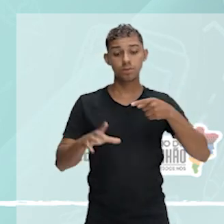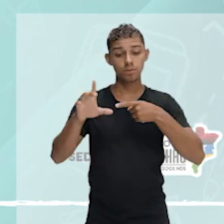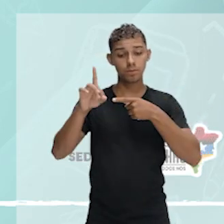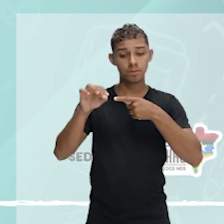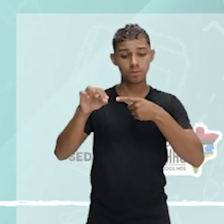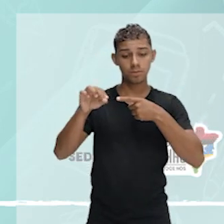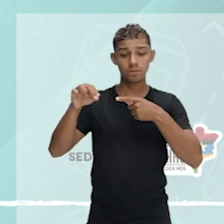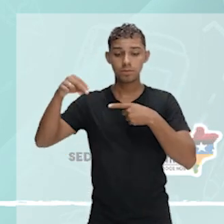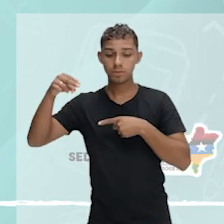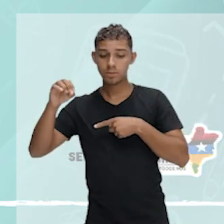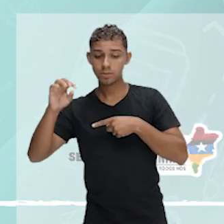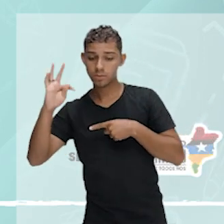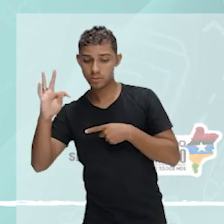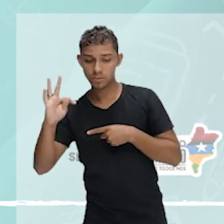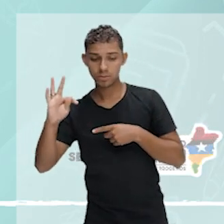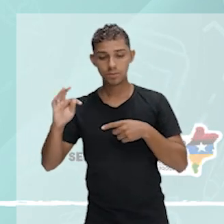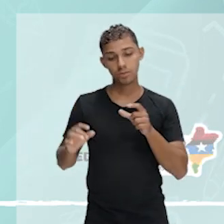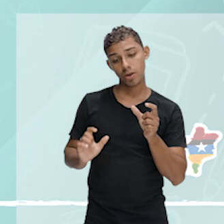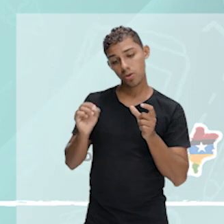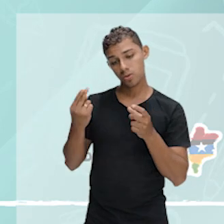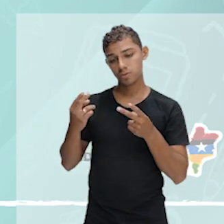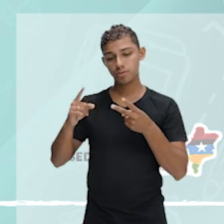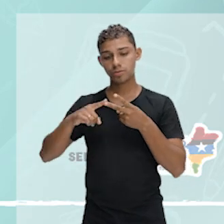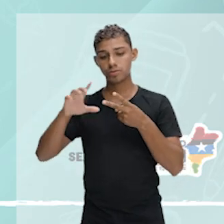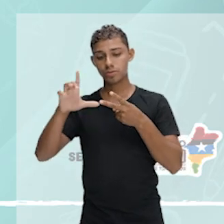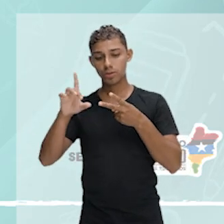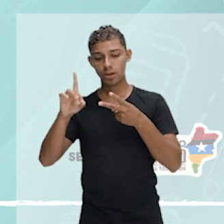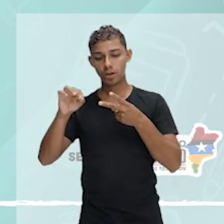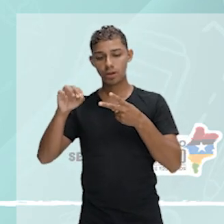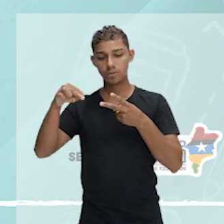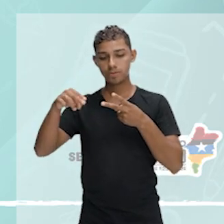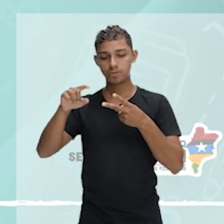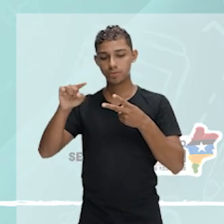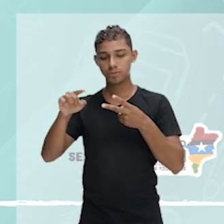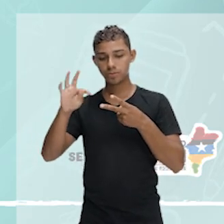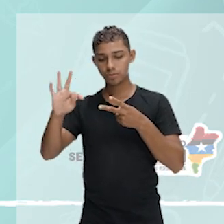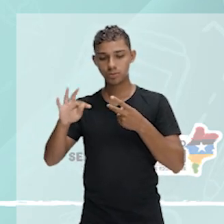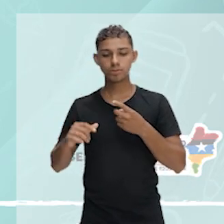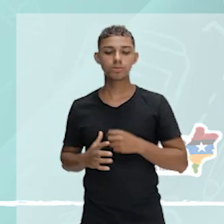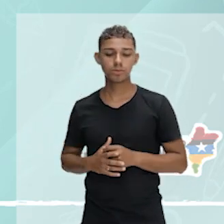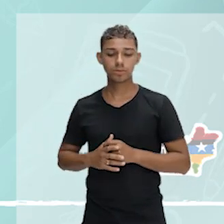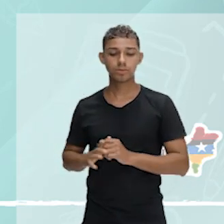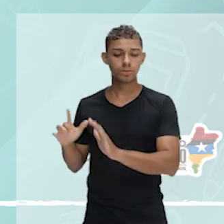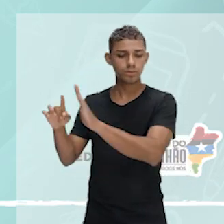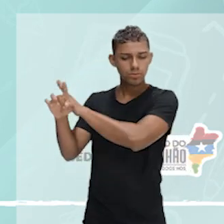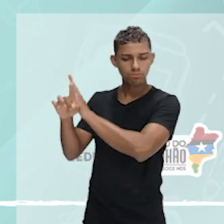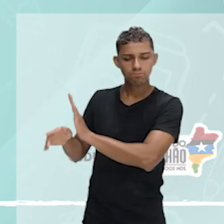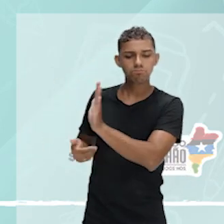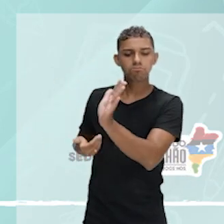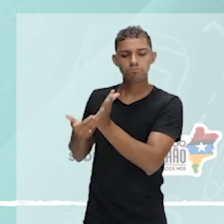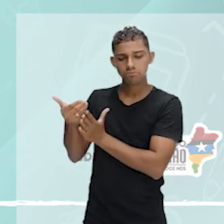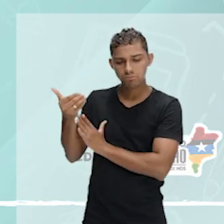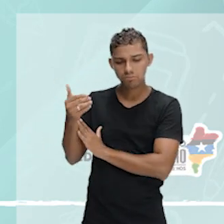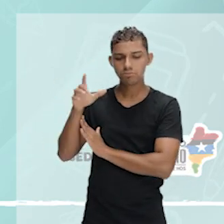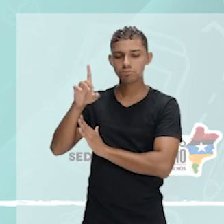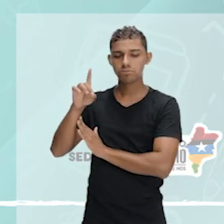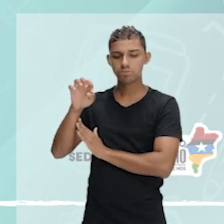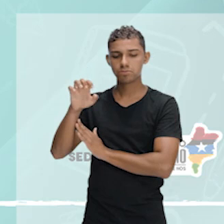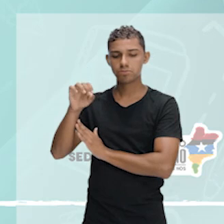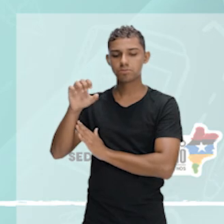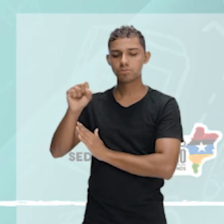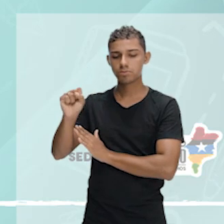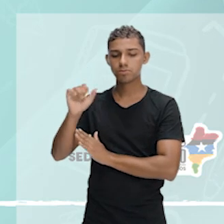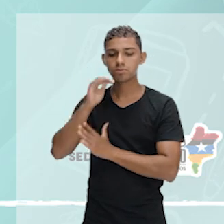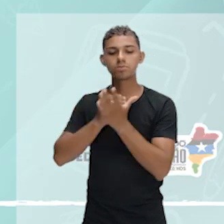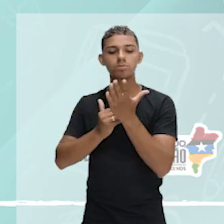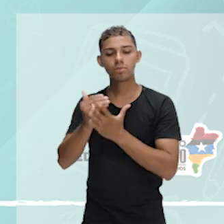verbo auxiliar, que eu uso para fazer essa estruturação. E no caso das formas interrogativas, eu começo com o verbo auxiliar. O